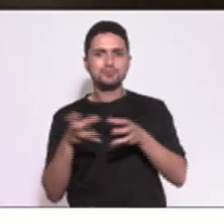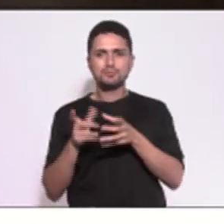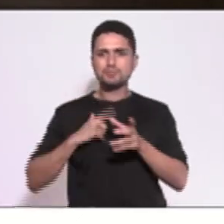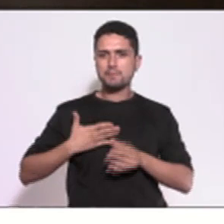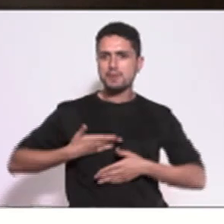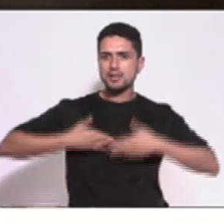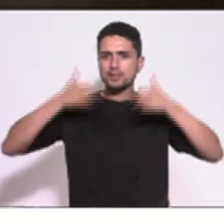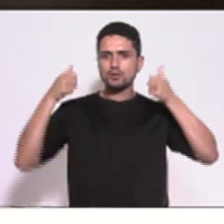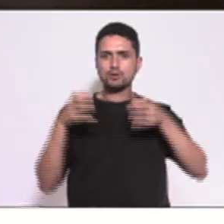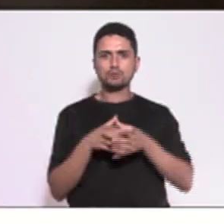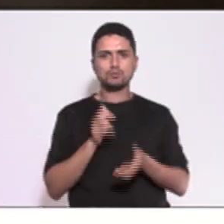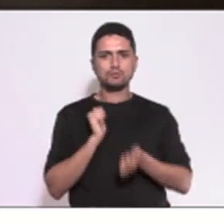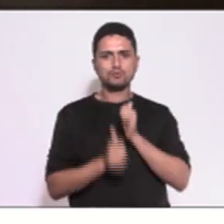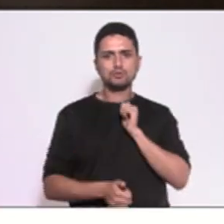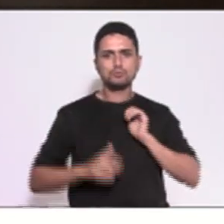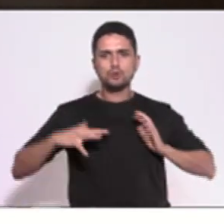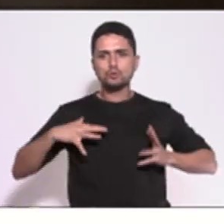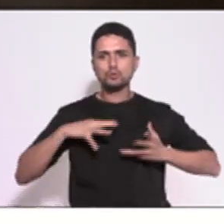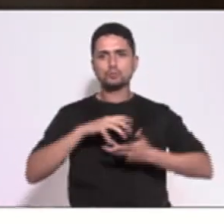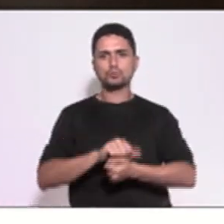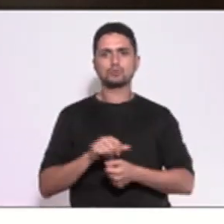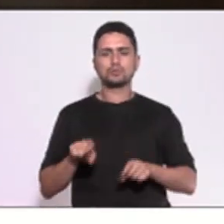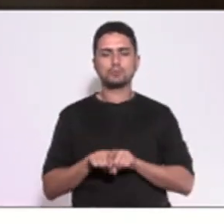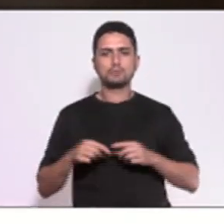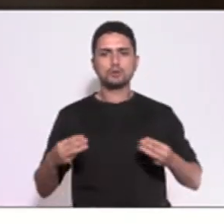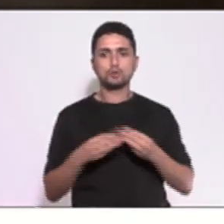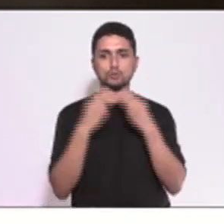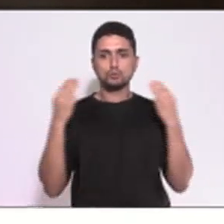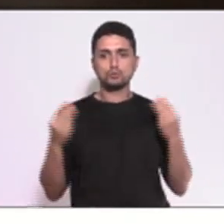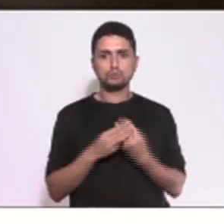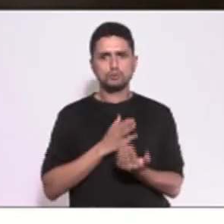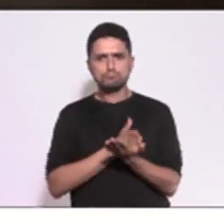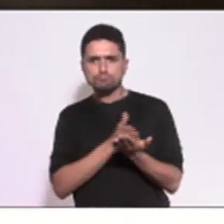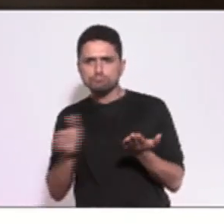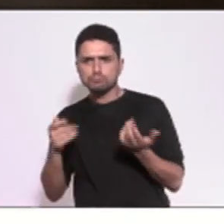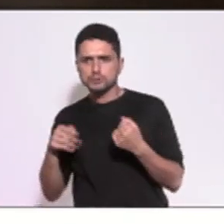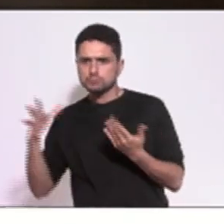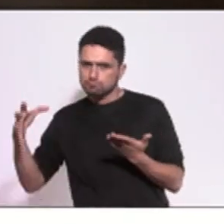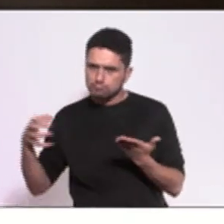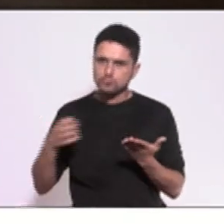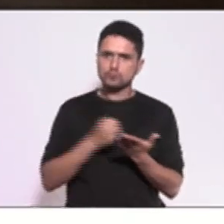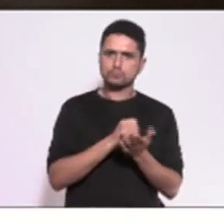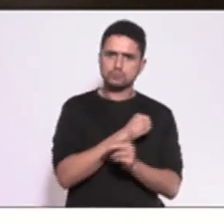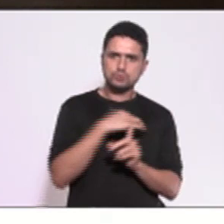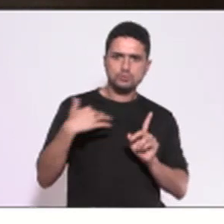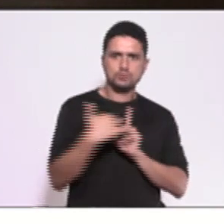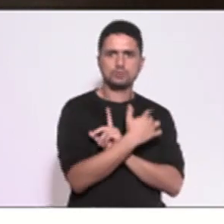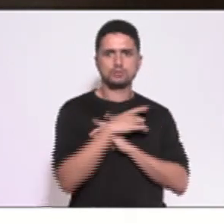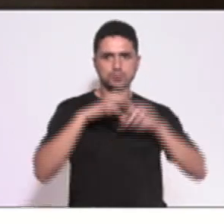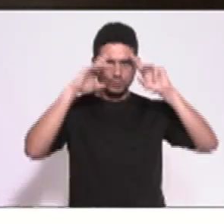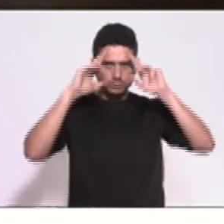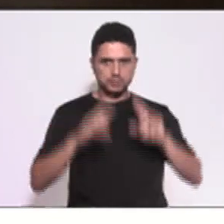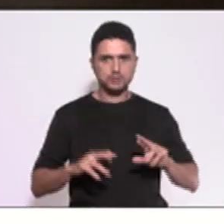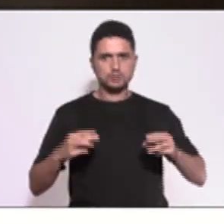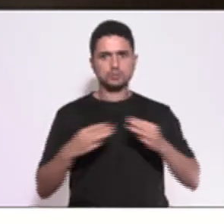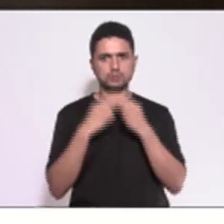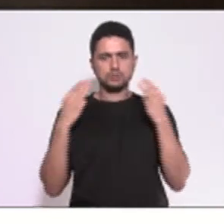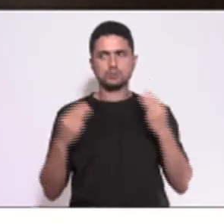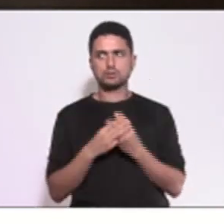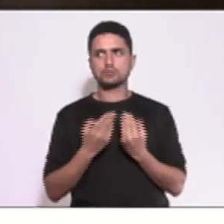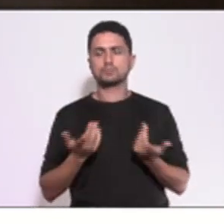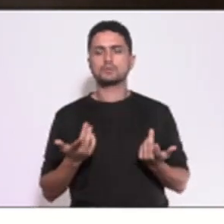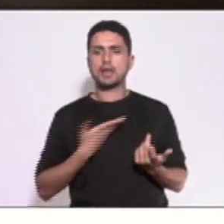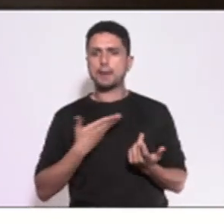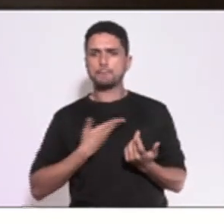mundo, que os judeus ben-anussimos excluídos merecem ser tratados como judeus, e que um amigo nunca vira